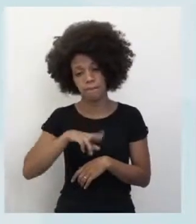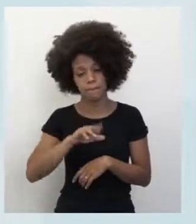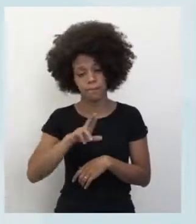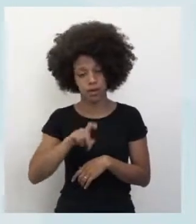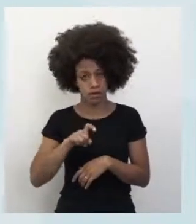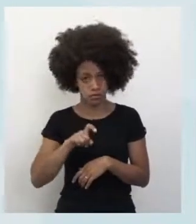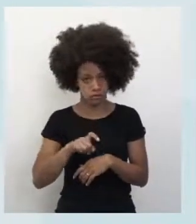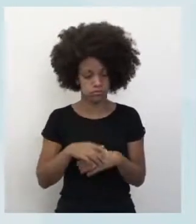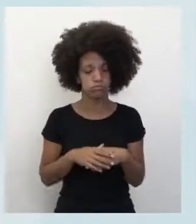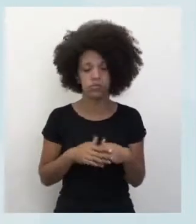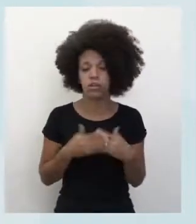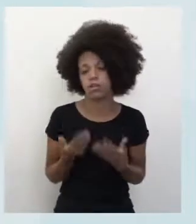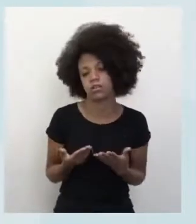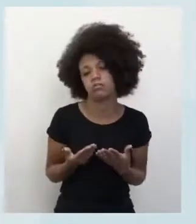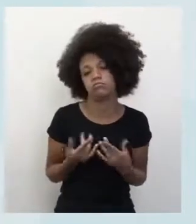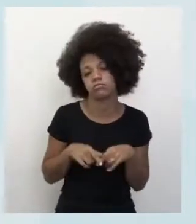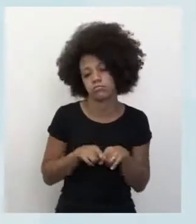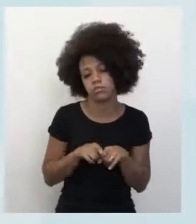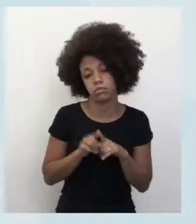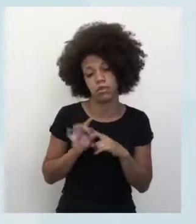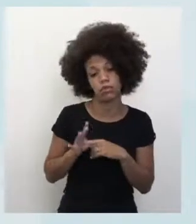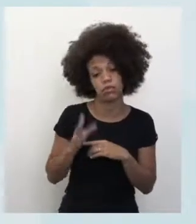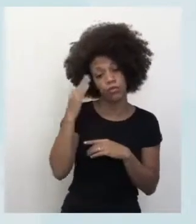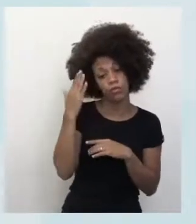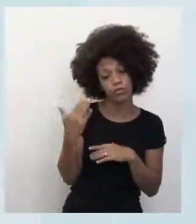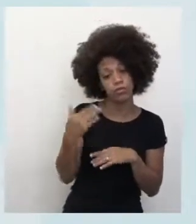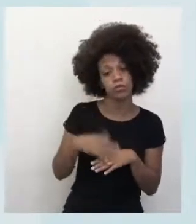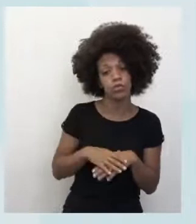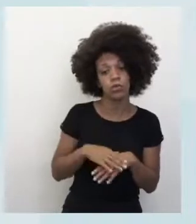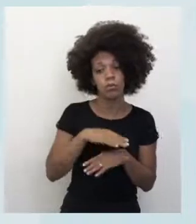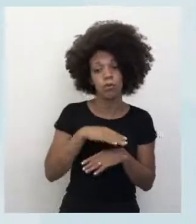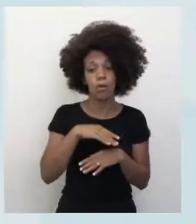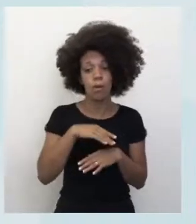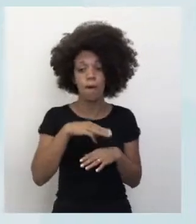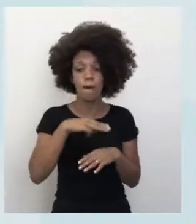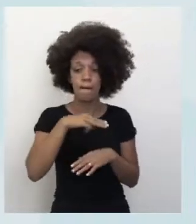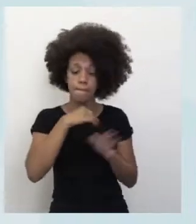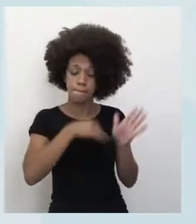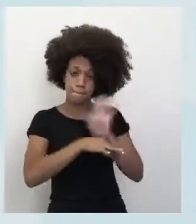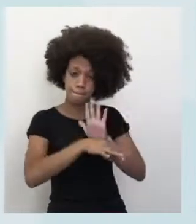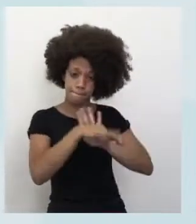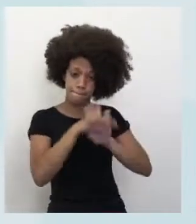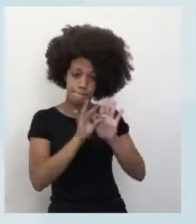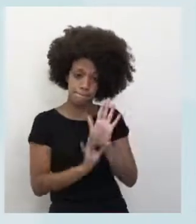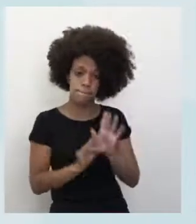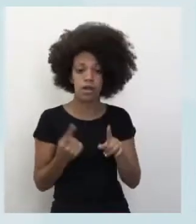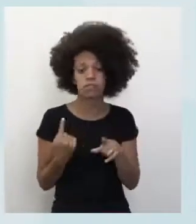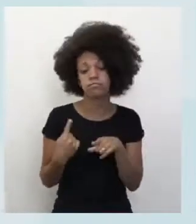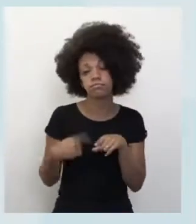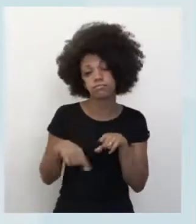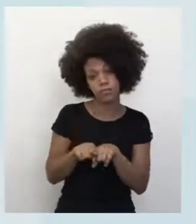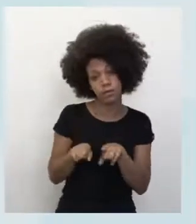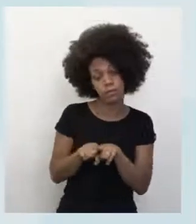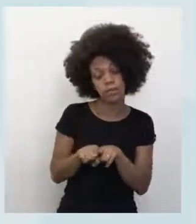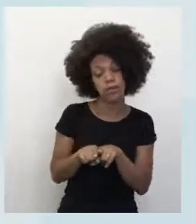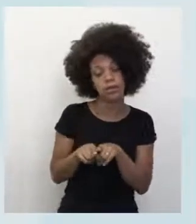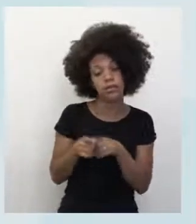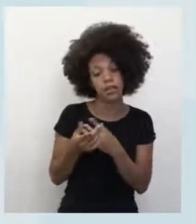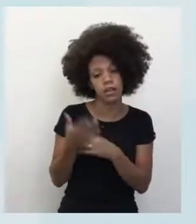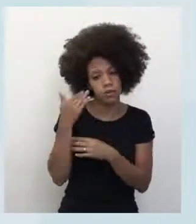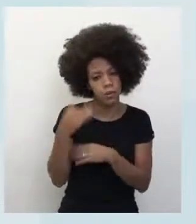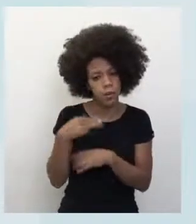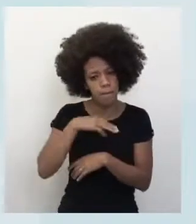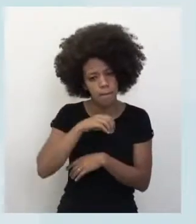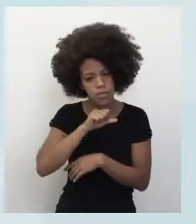ser também não só conhecido como mosaicista, ele também é conhecido Olha, diferente o como... nome. É bonito, né, esse